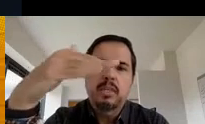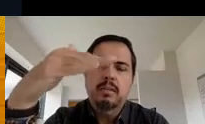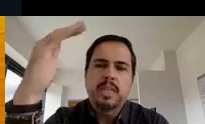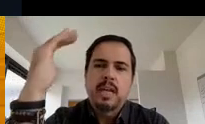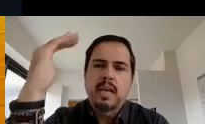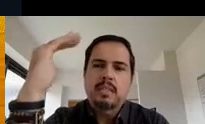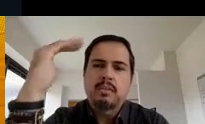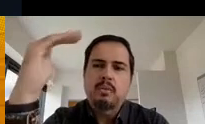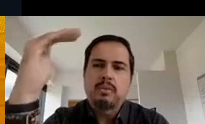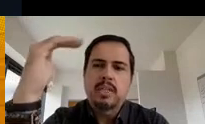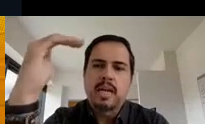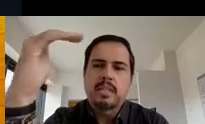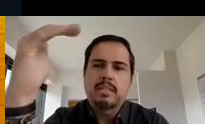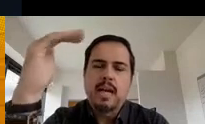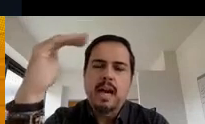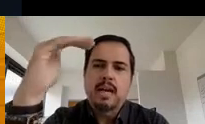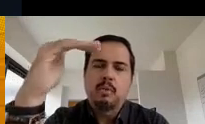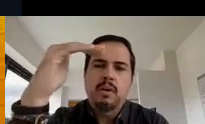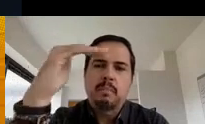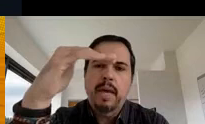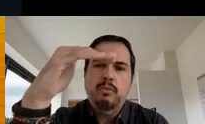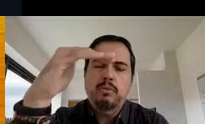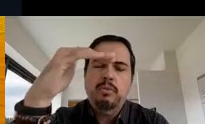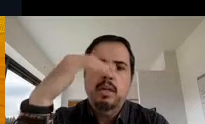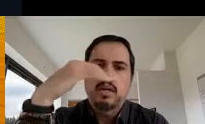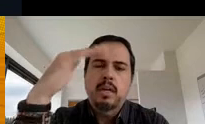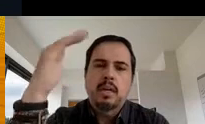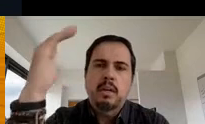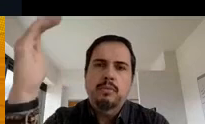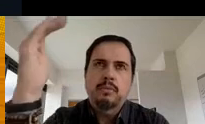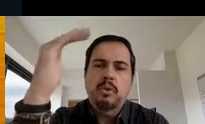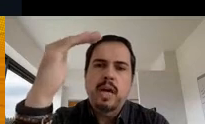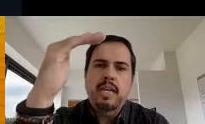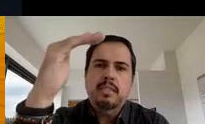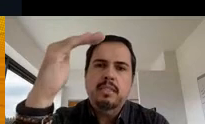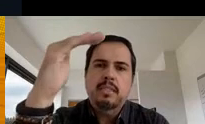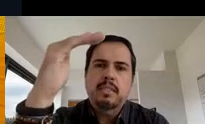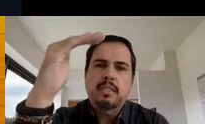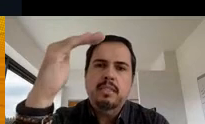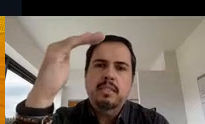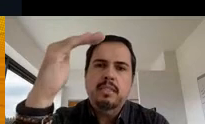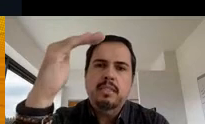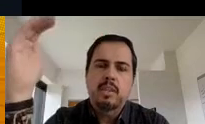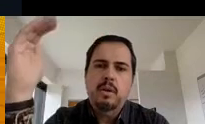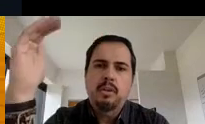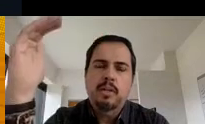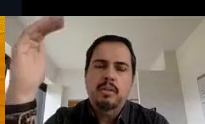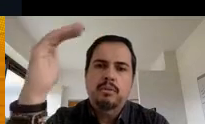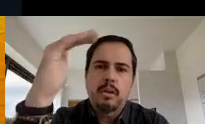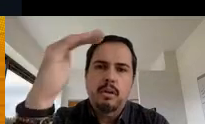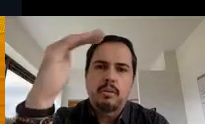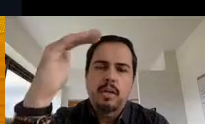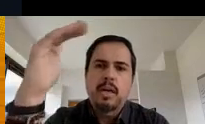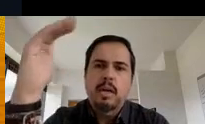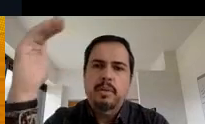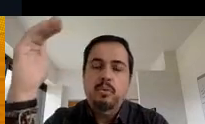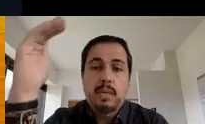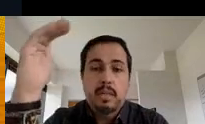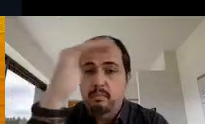forma subdesenvolvida. Elas são consideradas analfabetos funcionais digitais. Nós não temos um